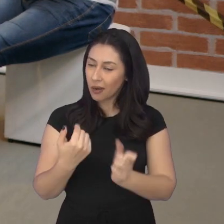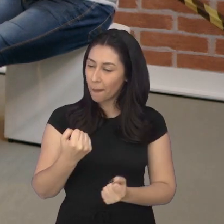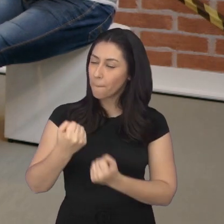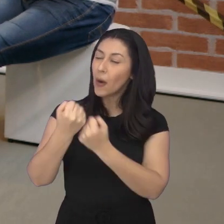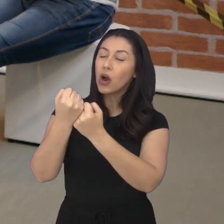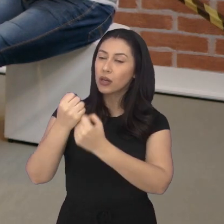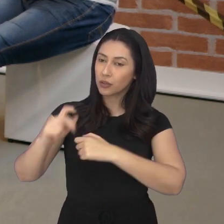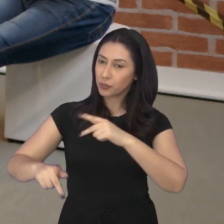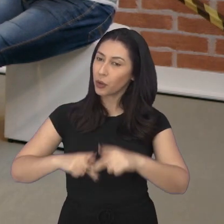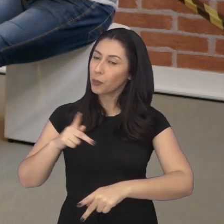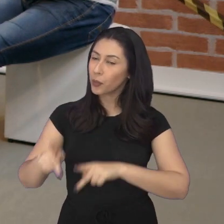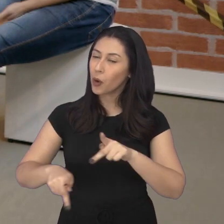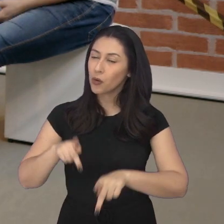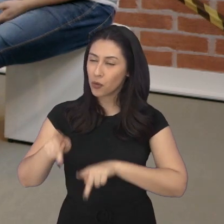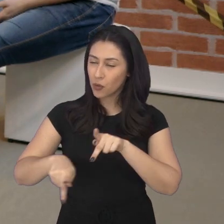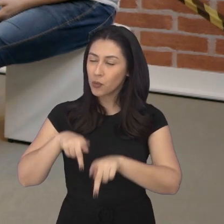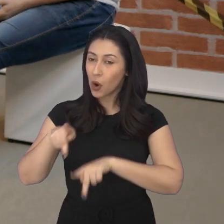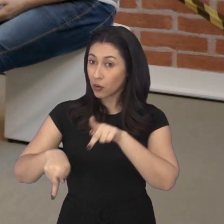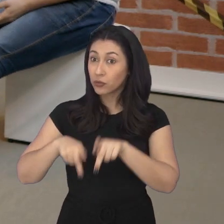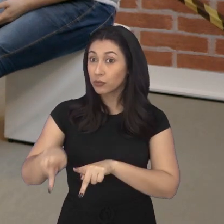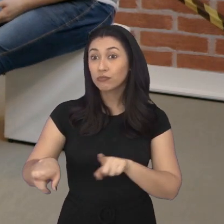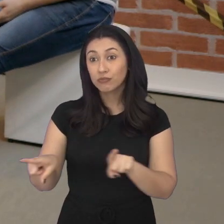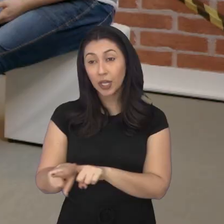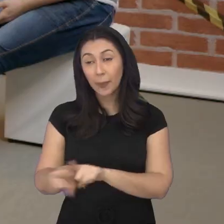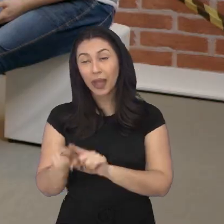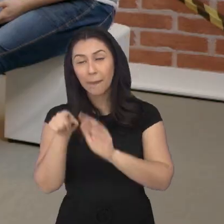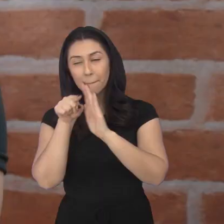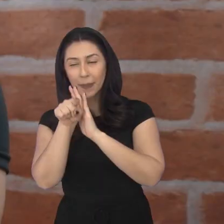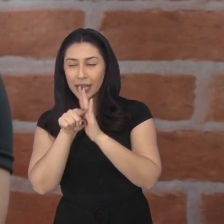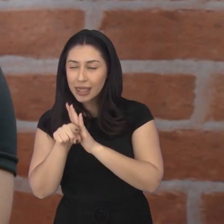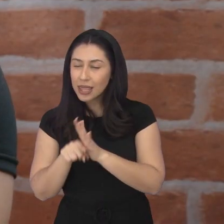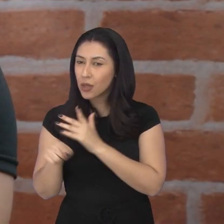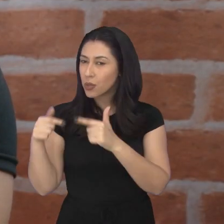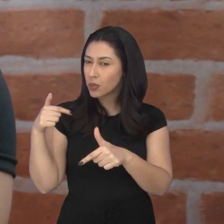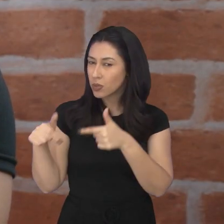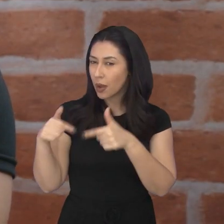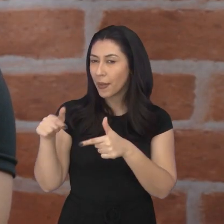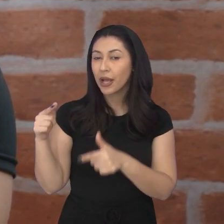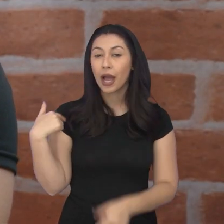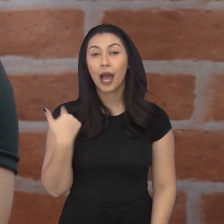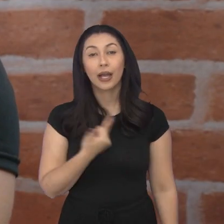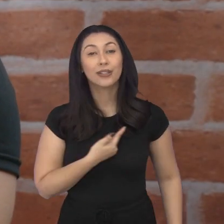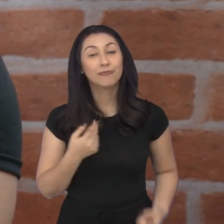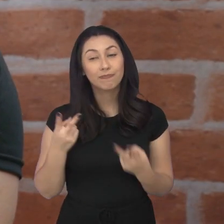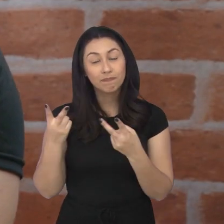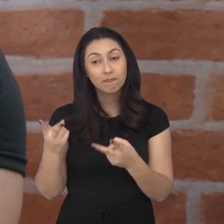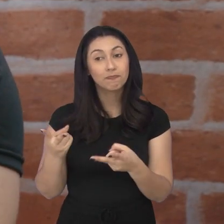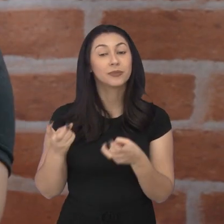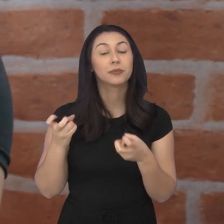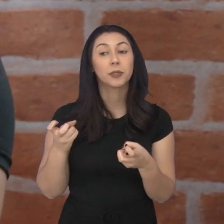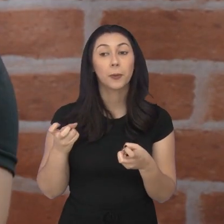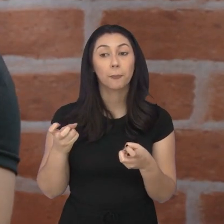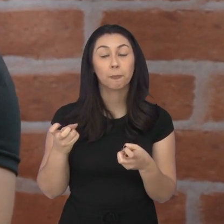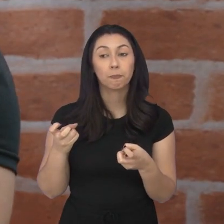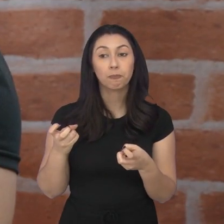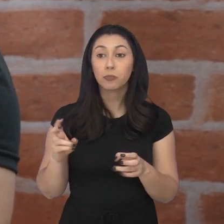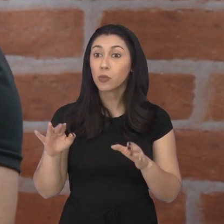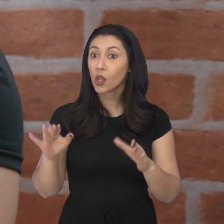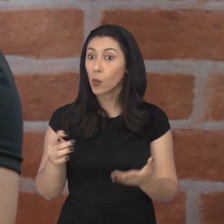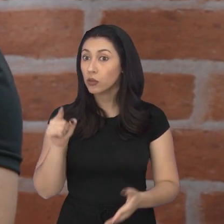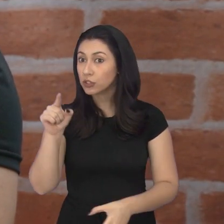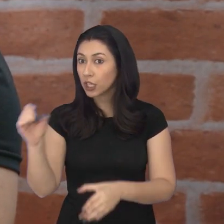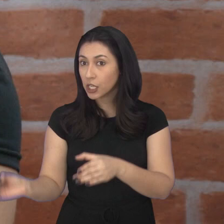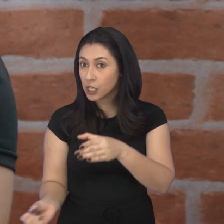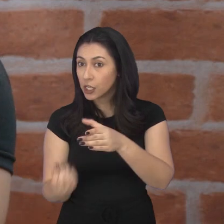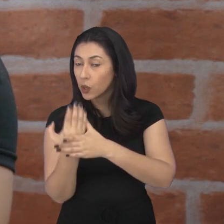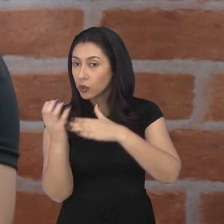para a população da cidade. Inclusive, pesquisando sobre o seu trabalho, sobre o trabalho da Fabíola, a gente viu que quando você criou a tua